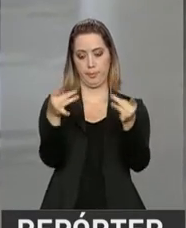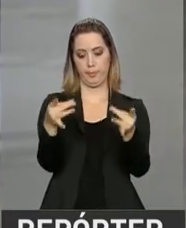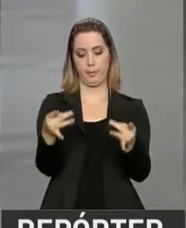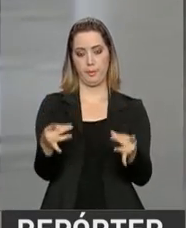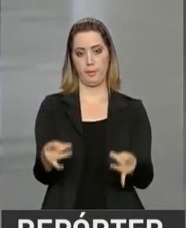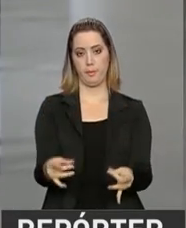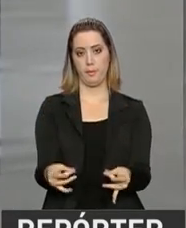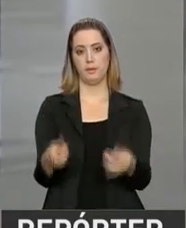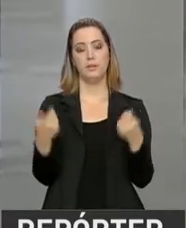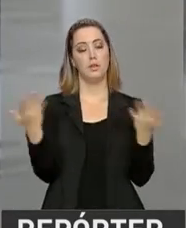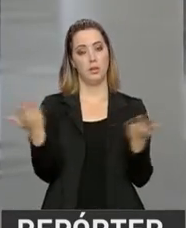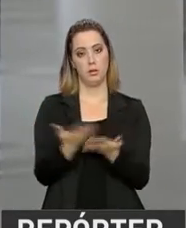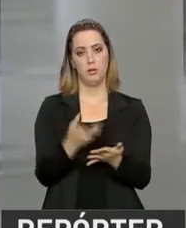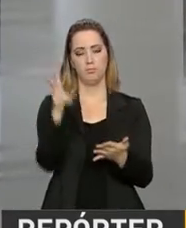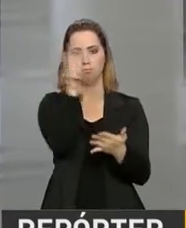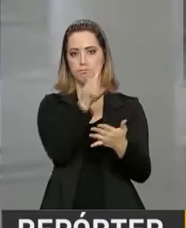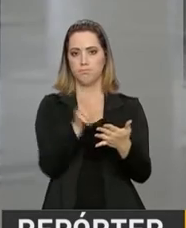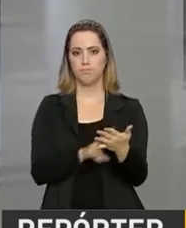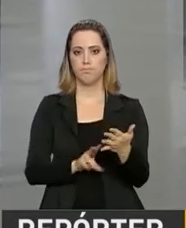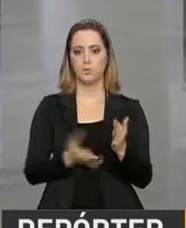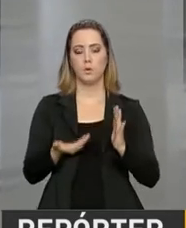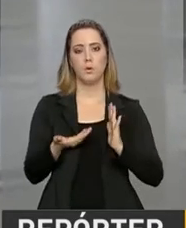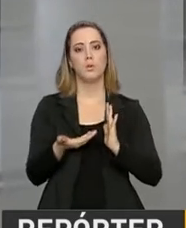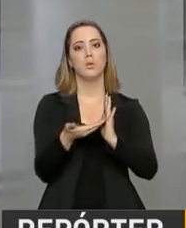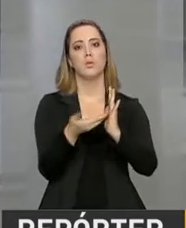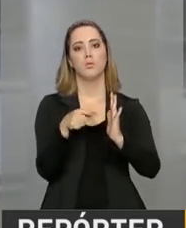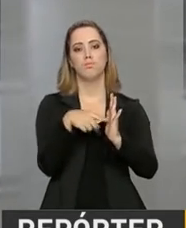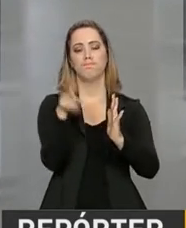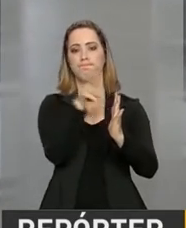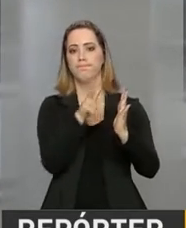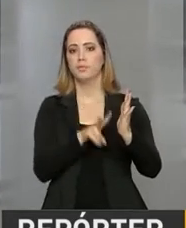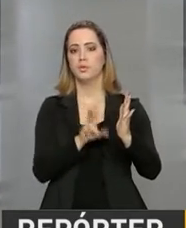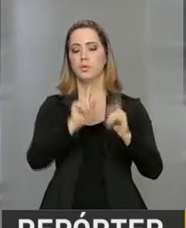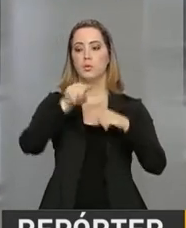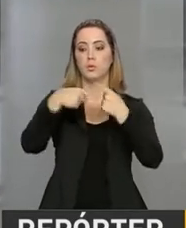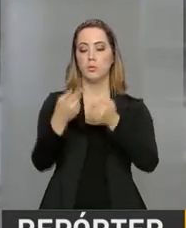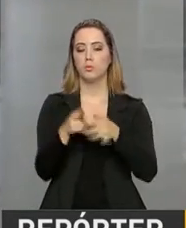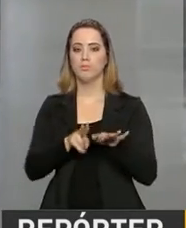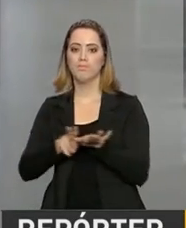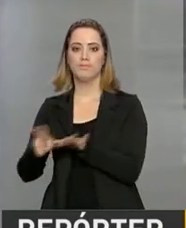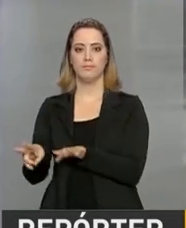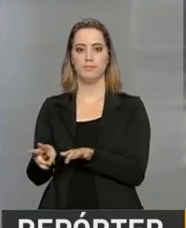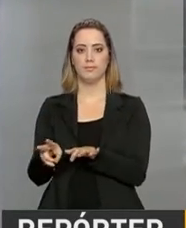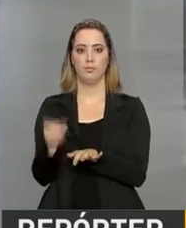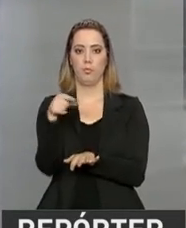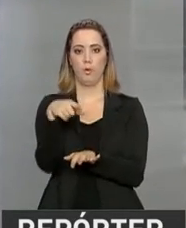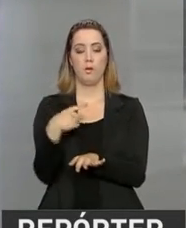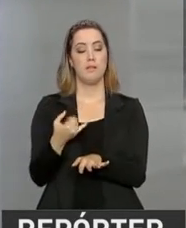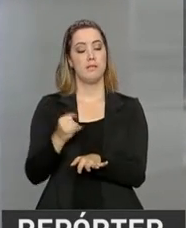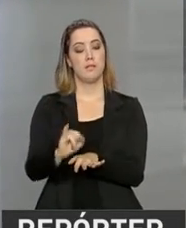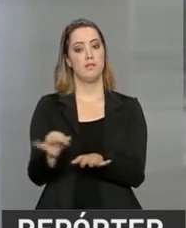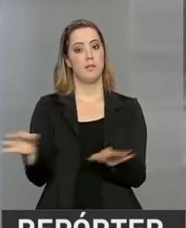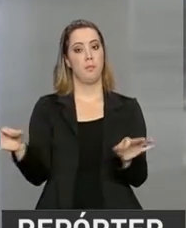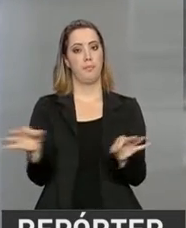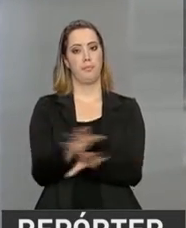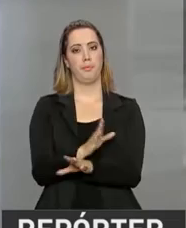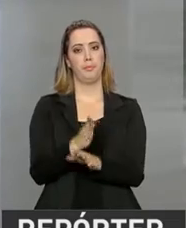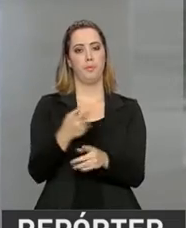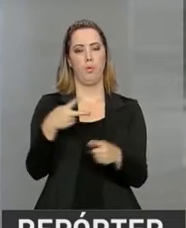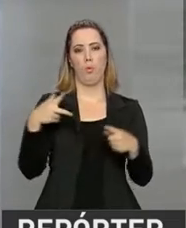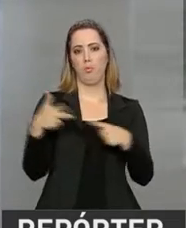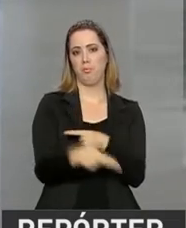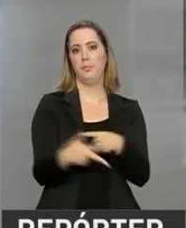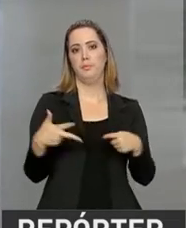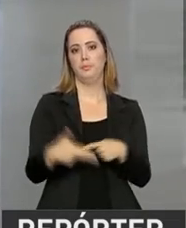pelos parlamentares no plenário da câmara dos deputados a semana que vem se eles forem derrubados como os